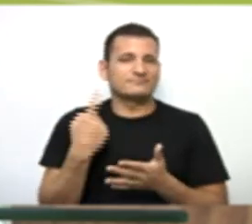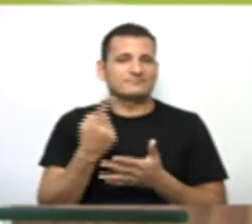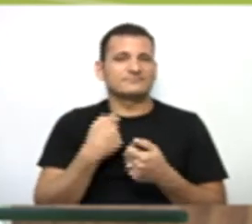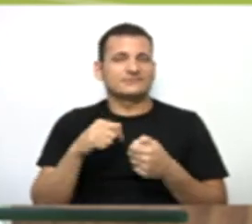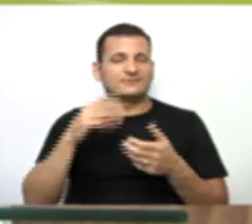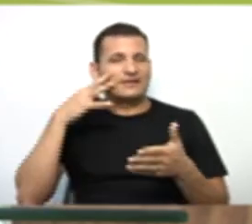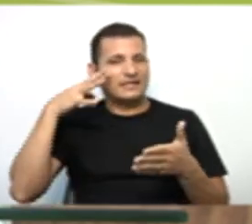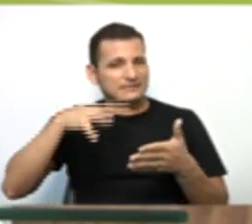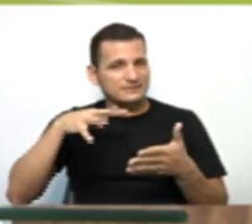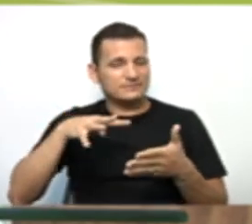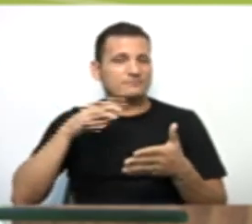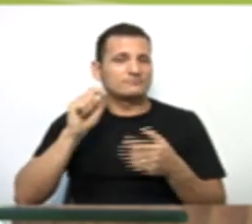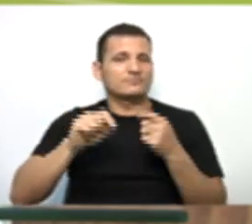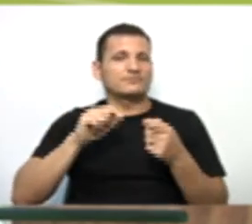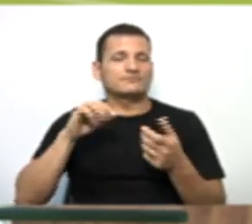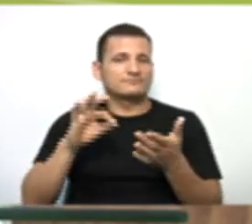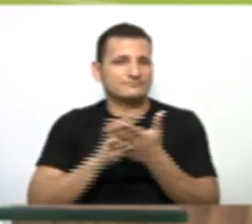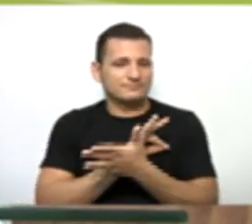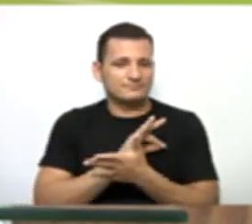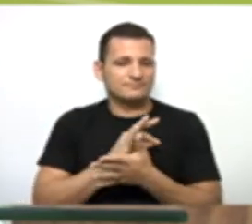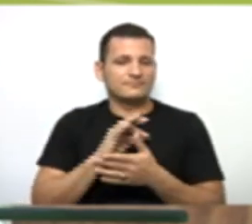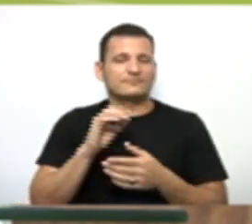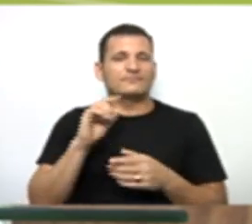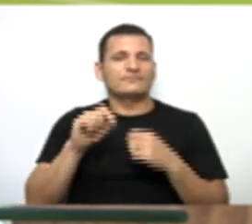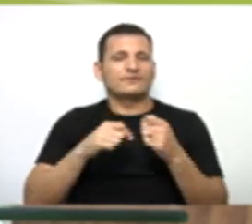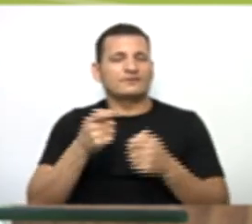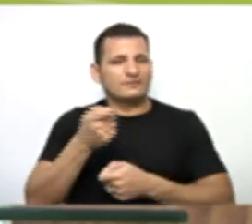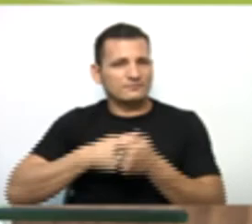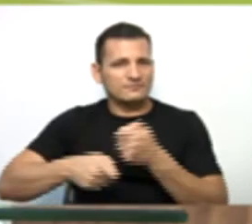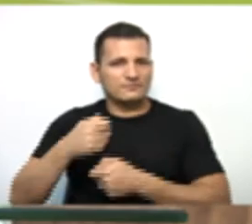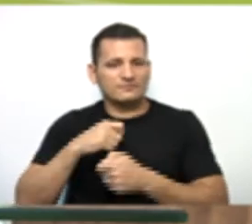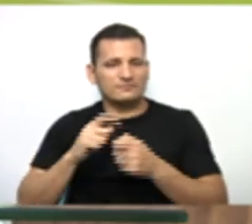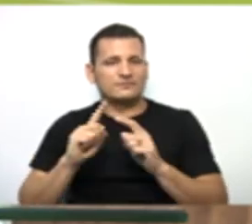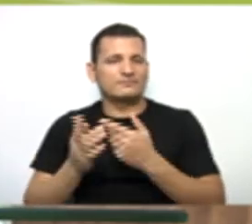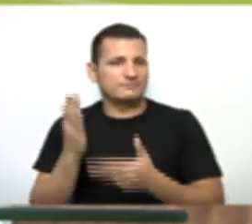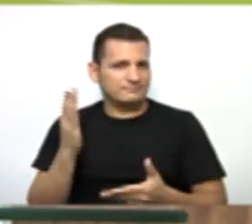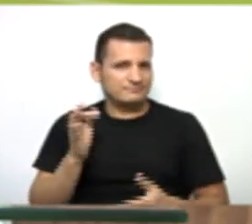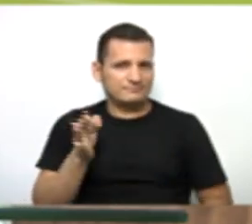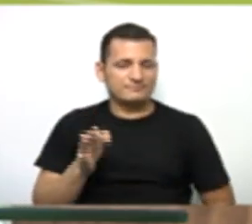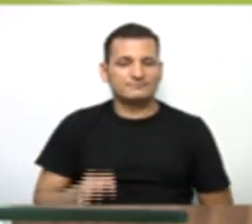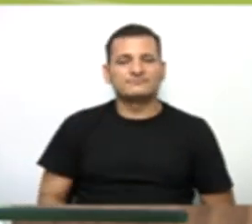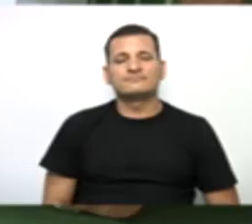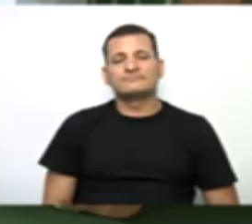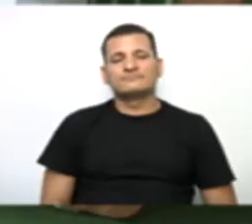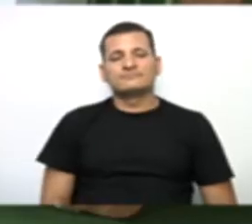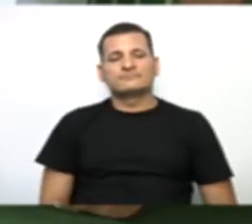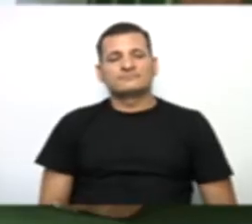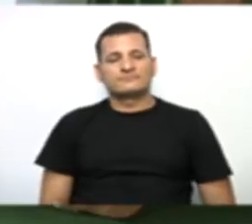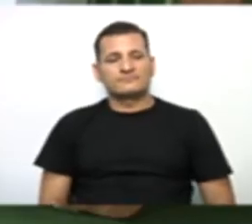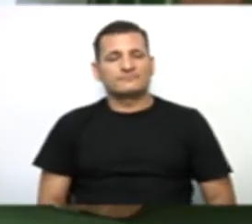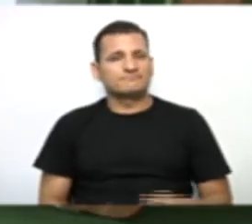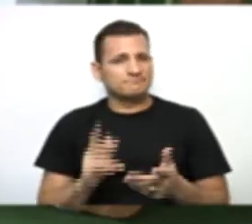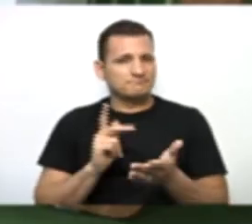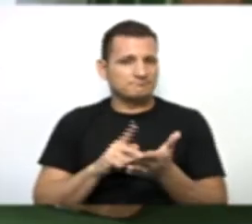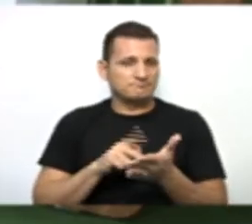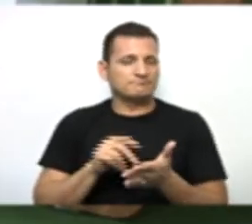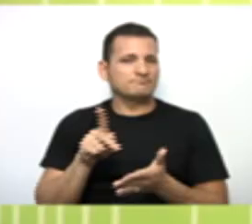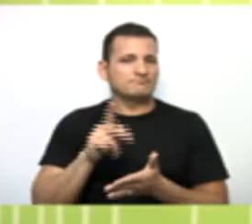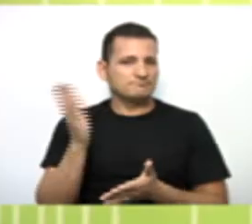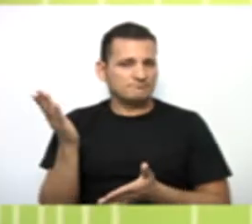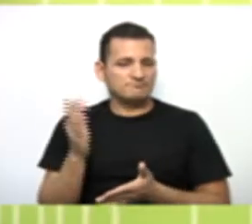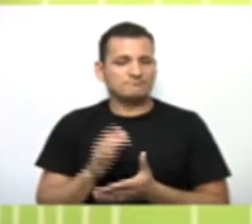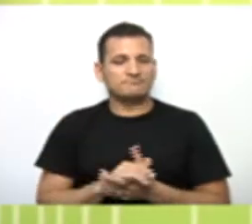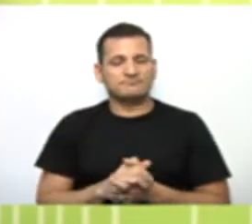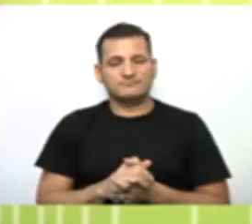prestar muita atenção naquilo que a gente assina, naquilo que a gente negocia, para não incorrer nesse tipo de erro. Verdade, professor Gilberto, sabe as palavras, hein?